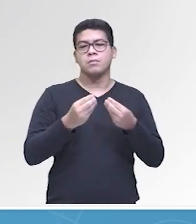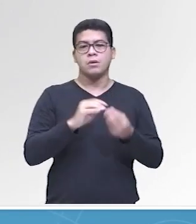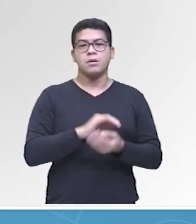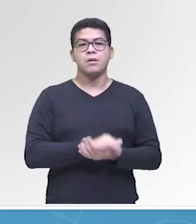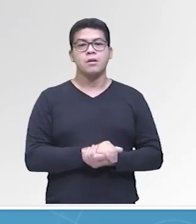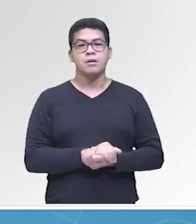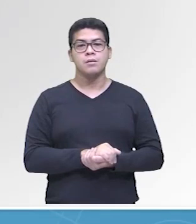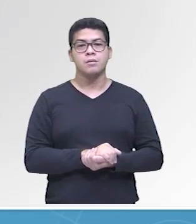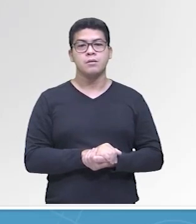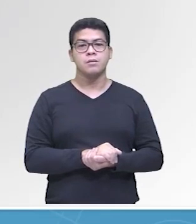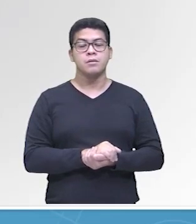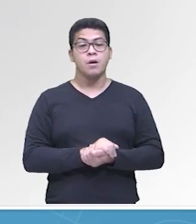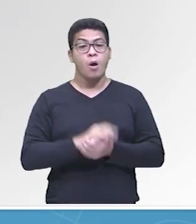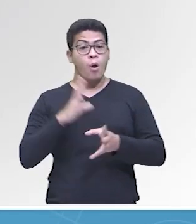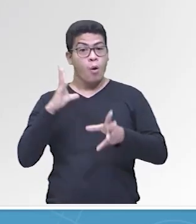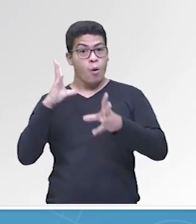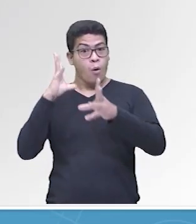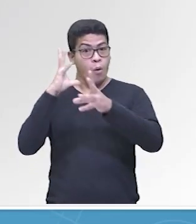eles